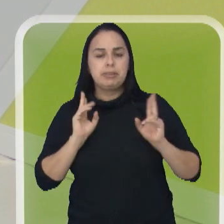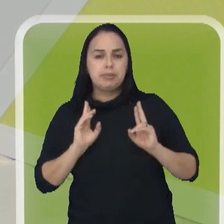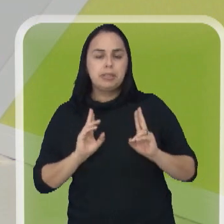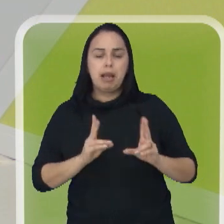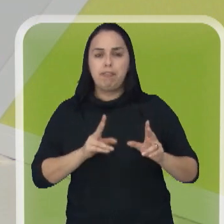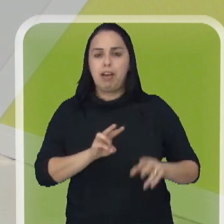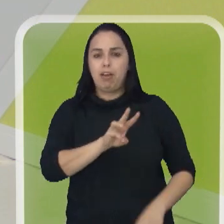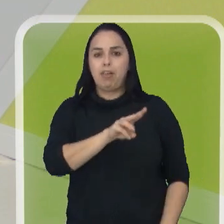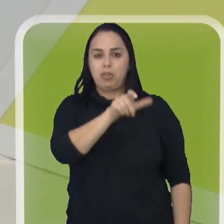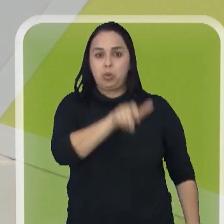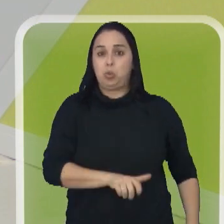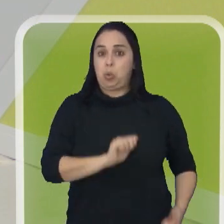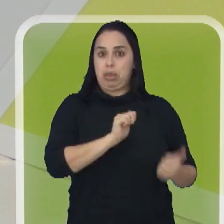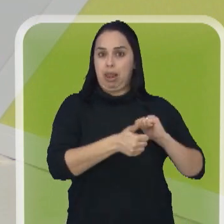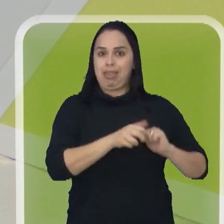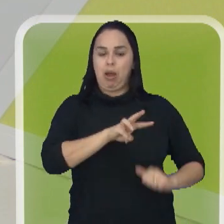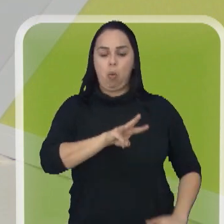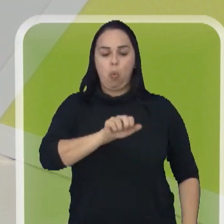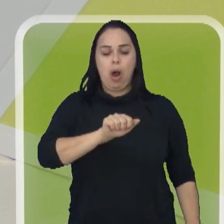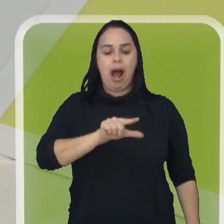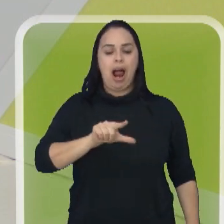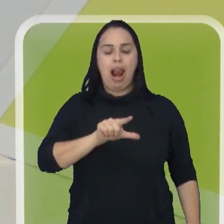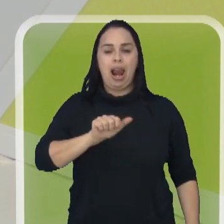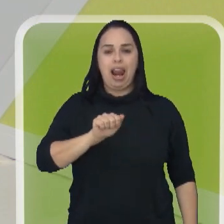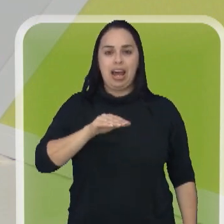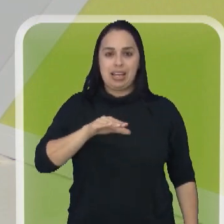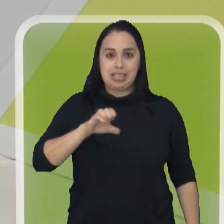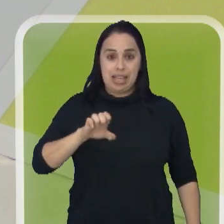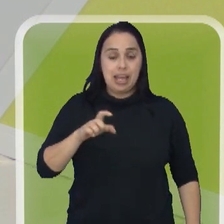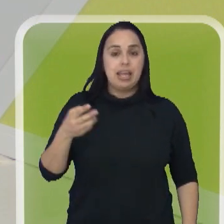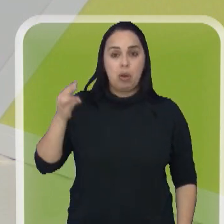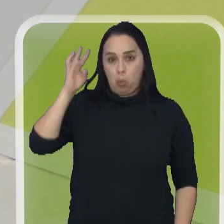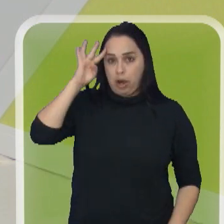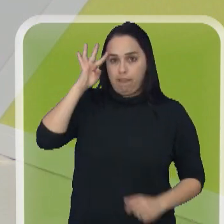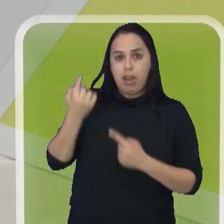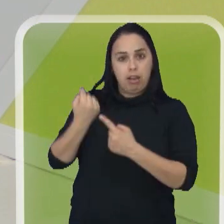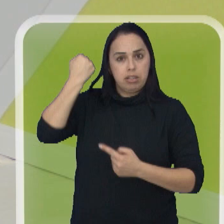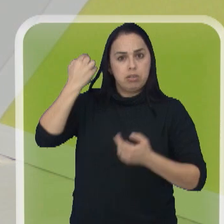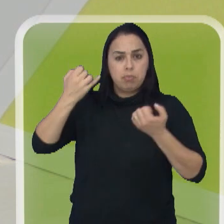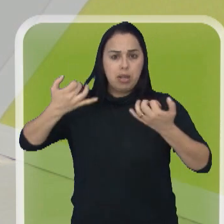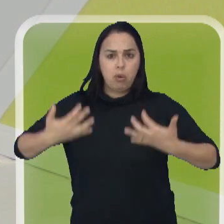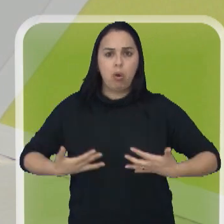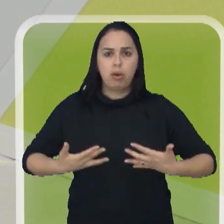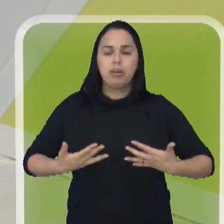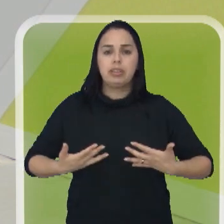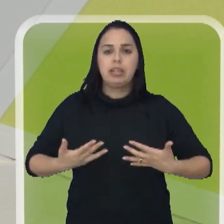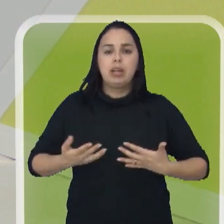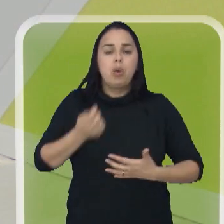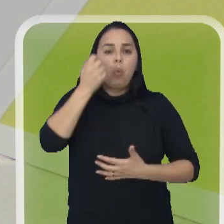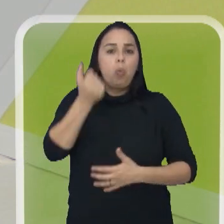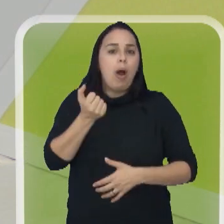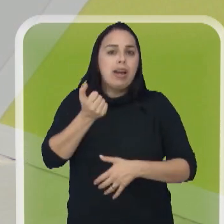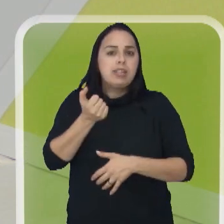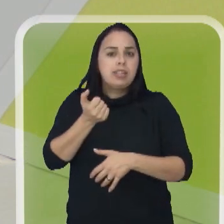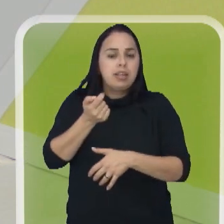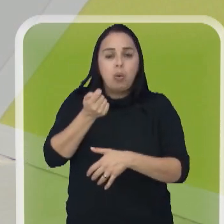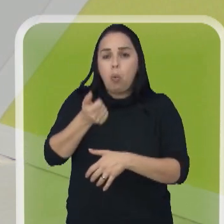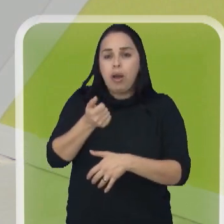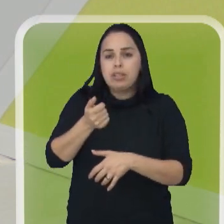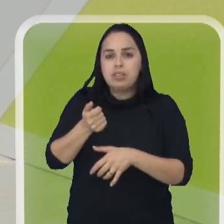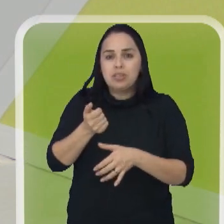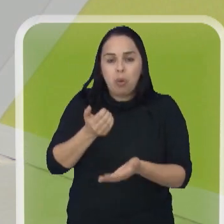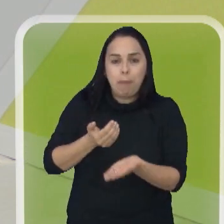do Wallace aqui, que ele não participou da partida. No programa de quarta-feira a gente comentou que até momentos antes da gente entrar no ar aqui no